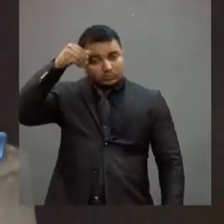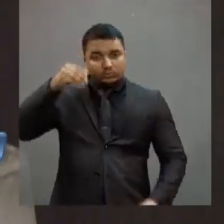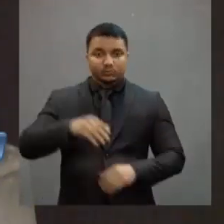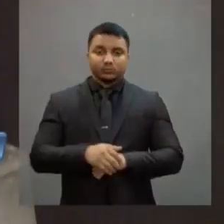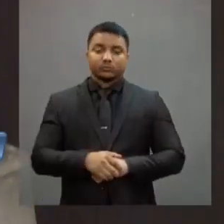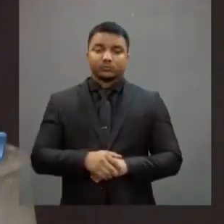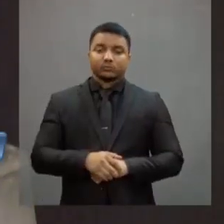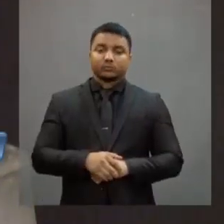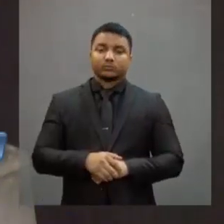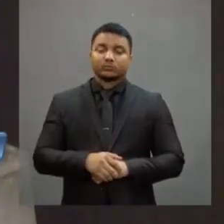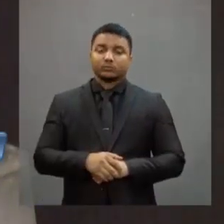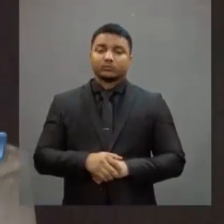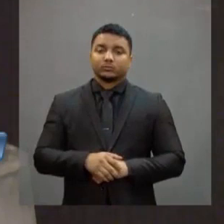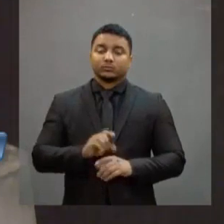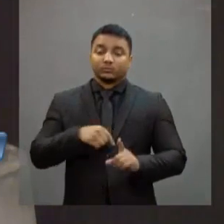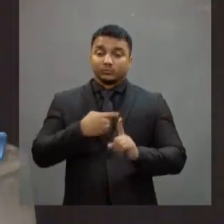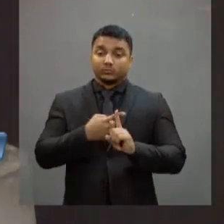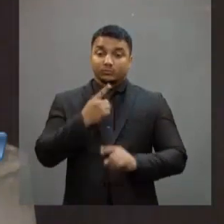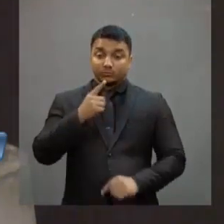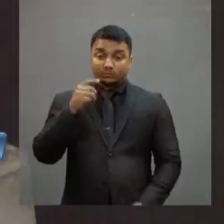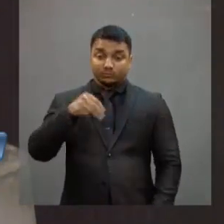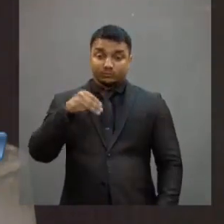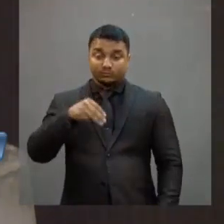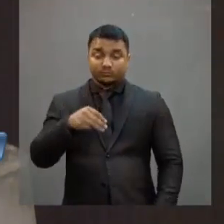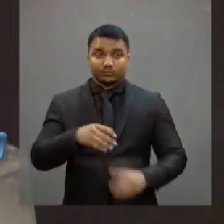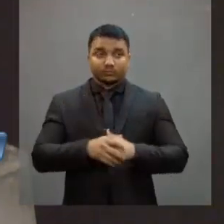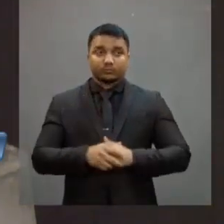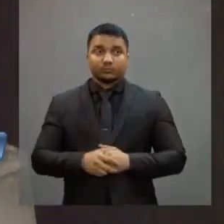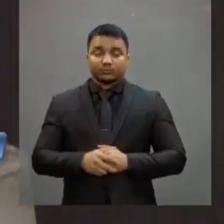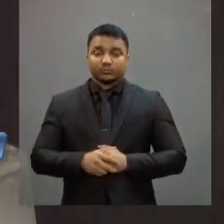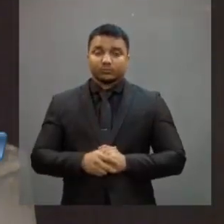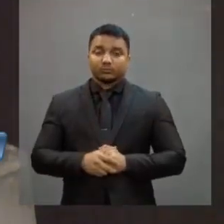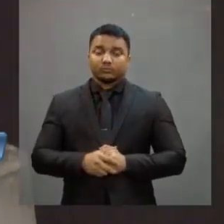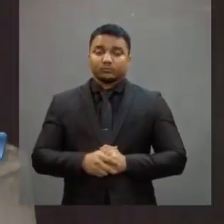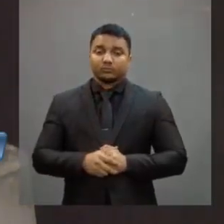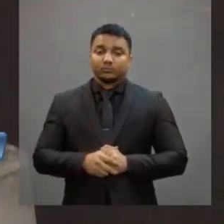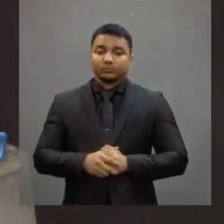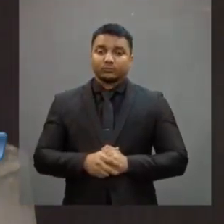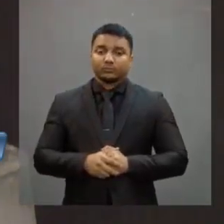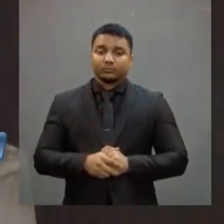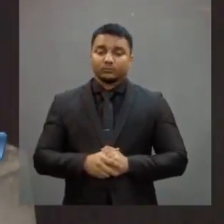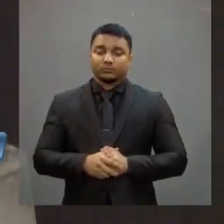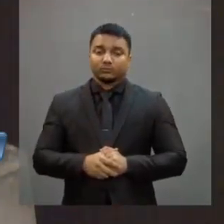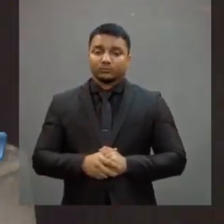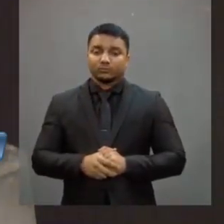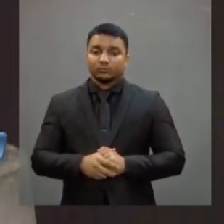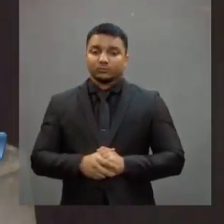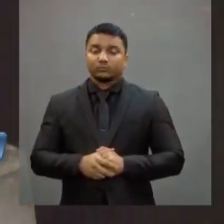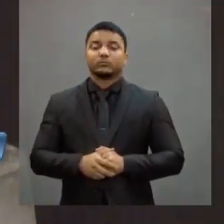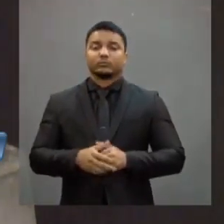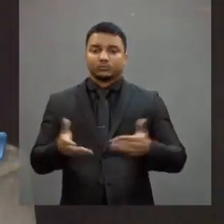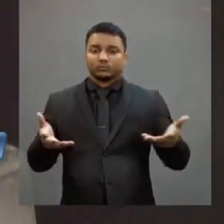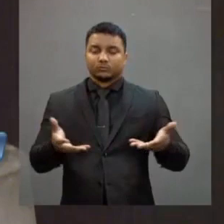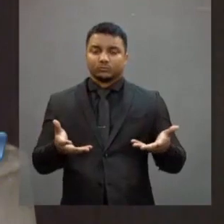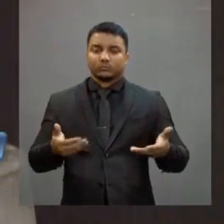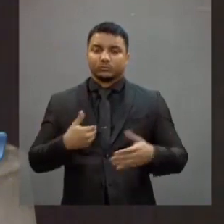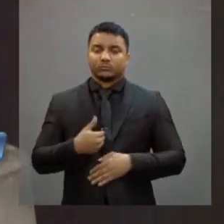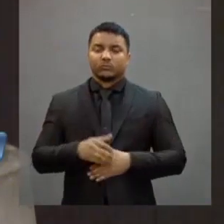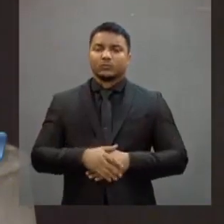minuto, deputado, para Vossa Excelência concluir. Bom, aqui eu quero fazer os votos que me trouxeram